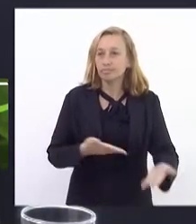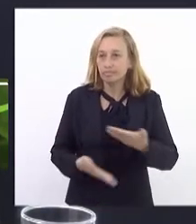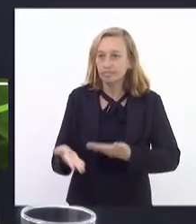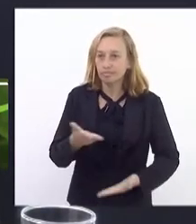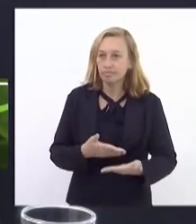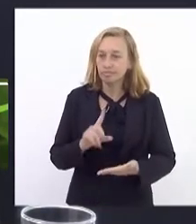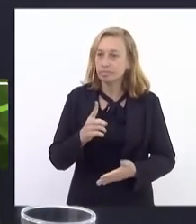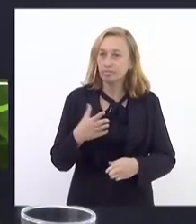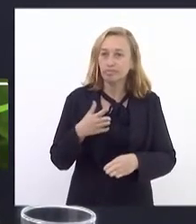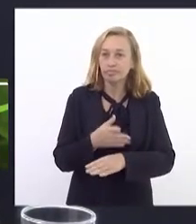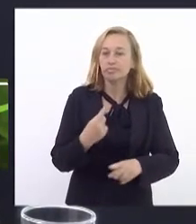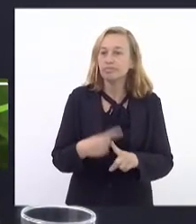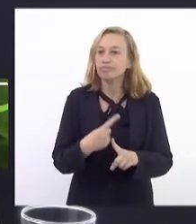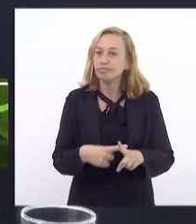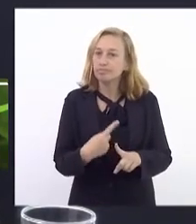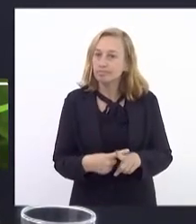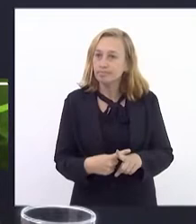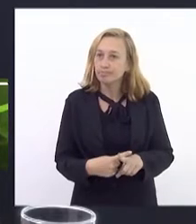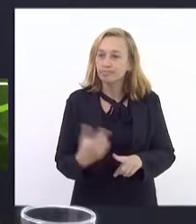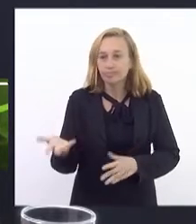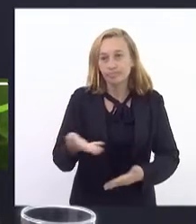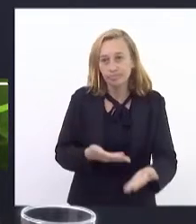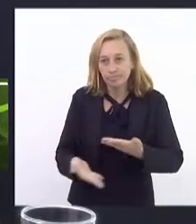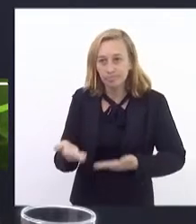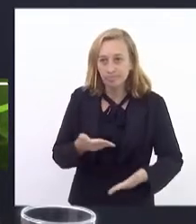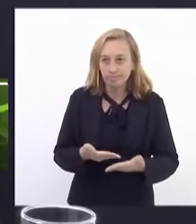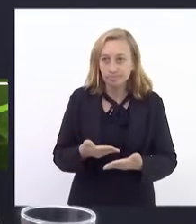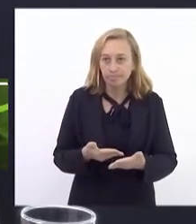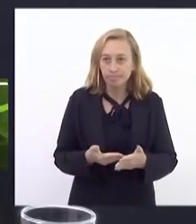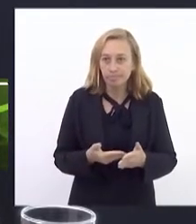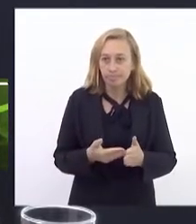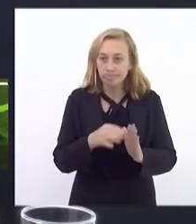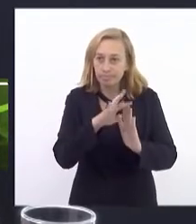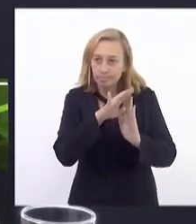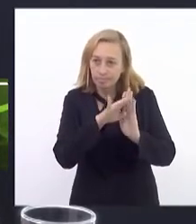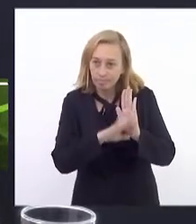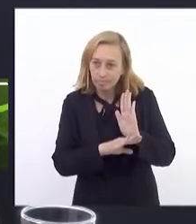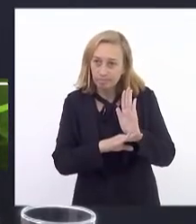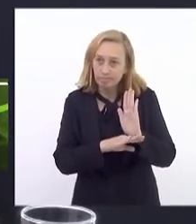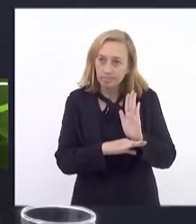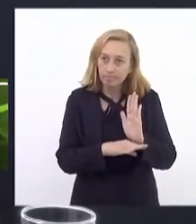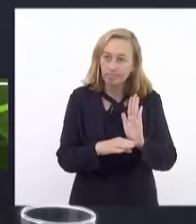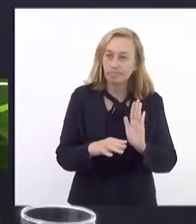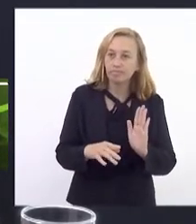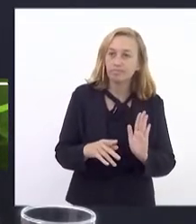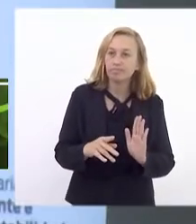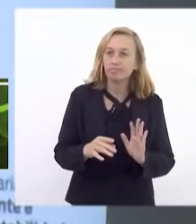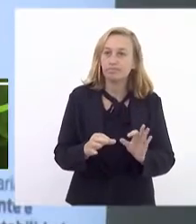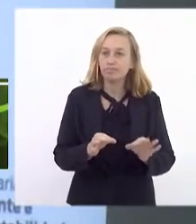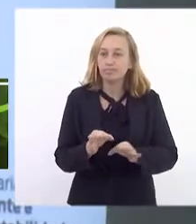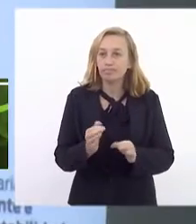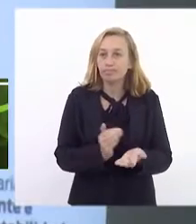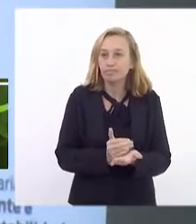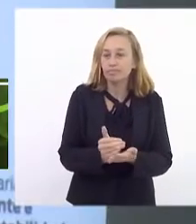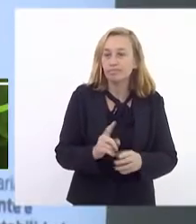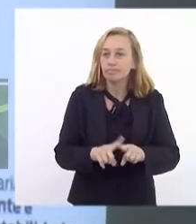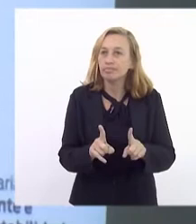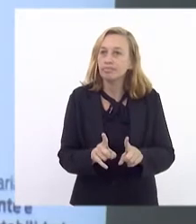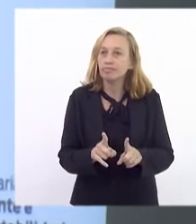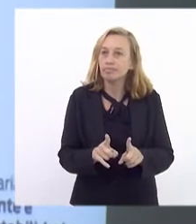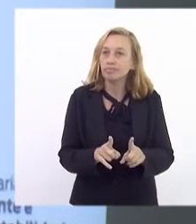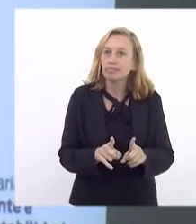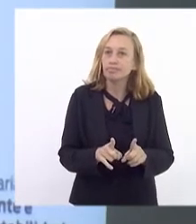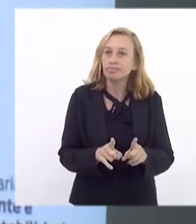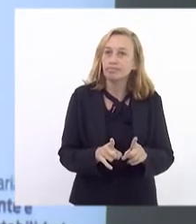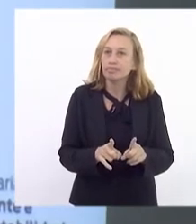não entramos, porque as parcerias no cronograma lá atrás, a gente tinha colocado que ia ser feito na parte inicial, só que ela vai ser feita na